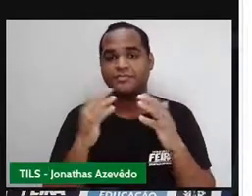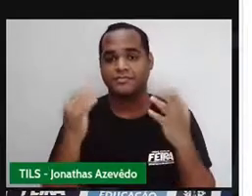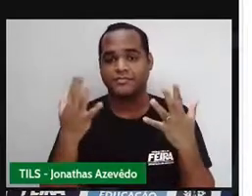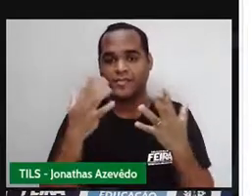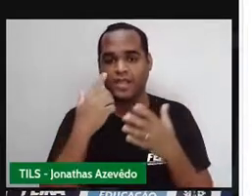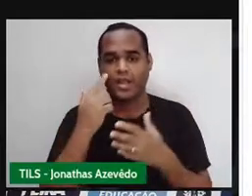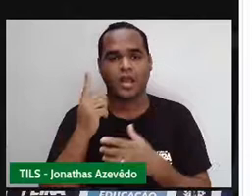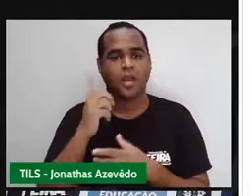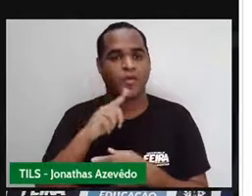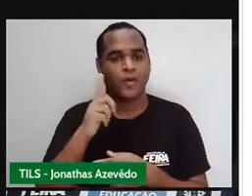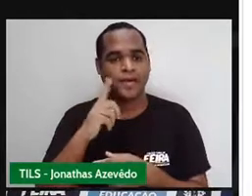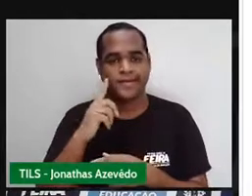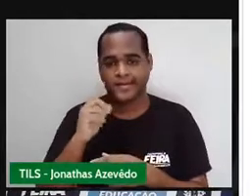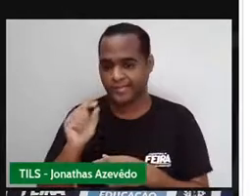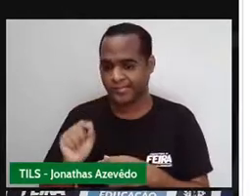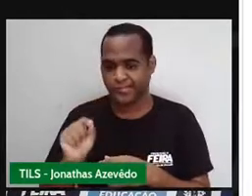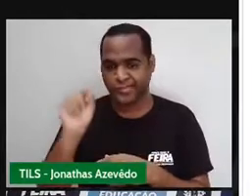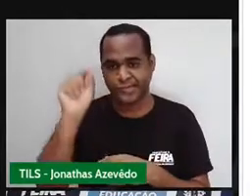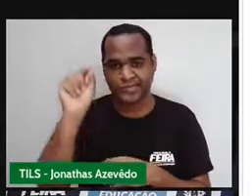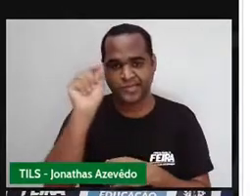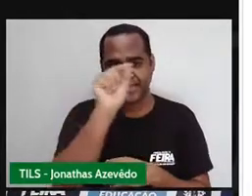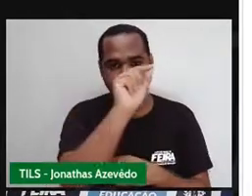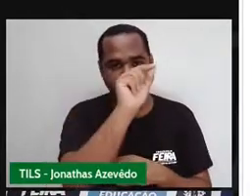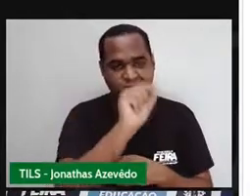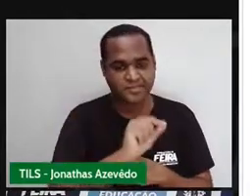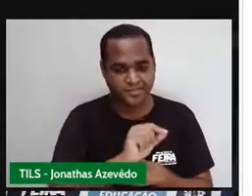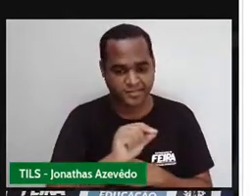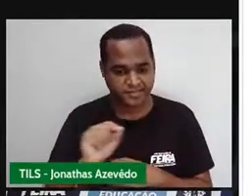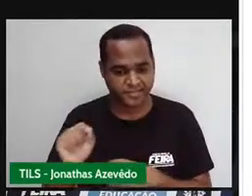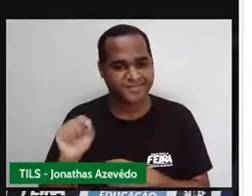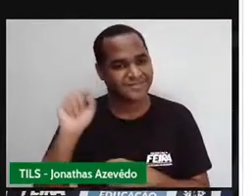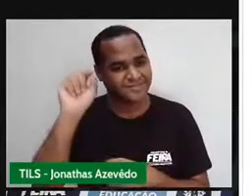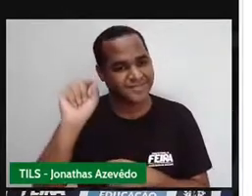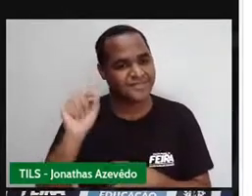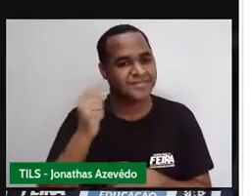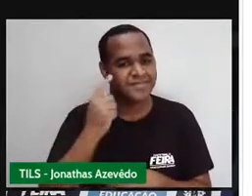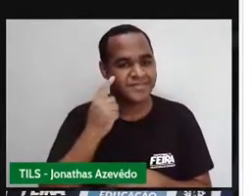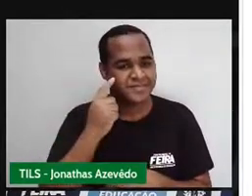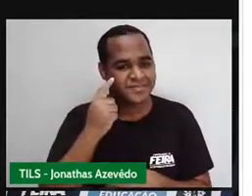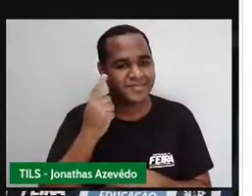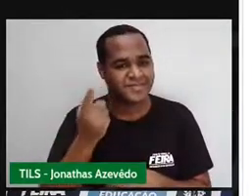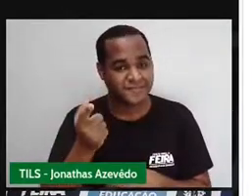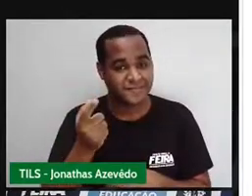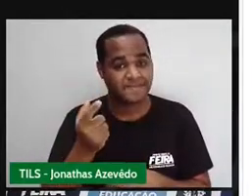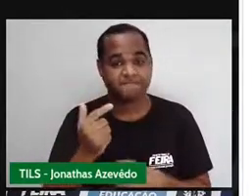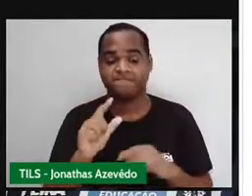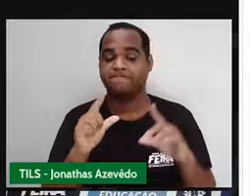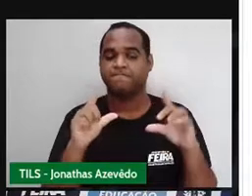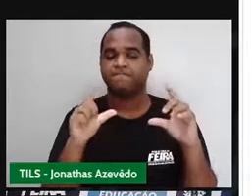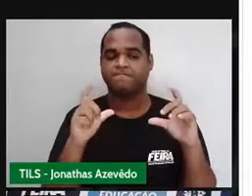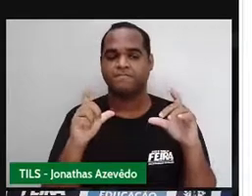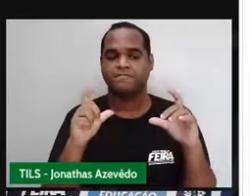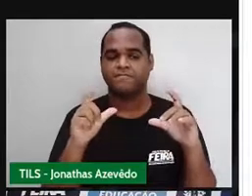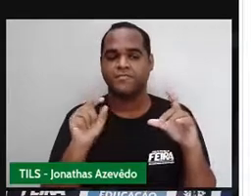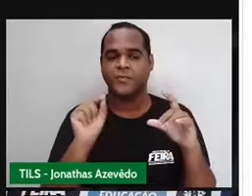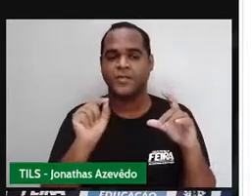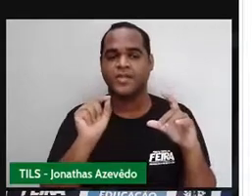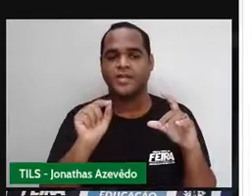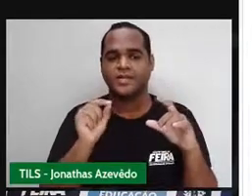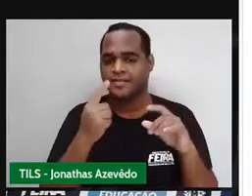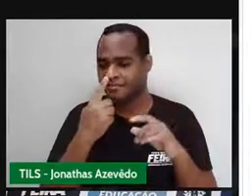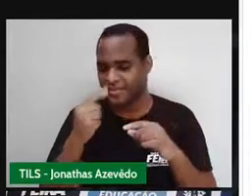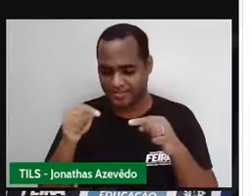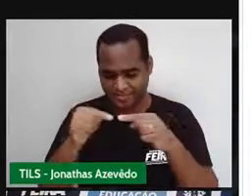tentando contornar aqui passando o mouse né essa figura aqui olha só não é um